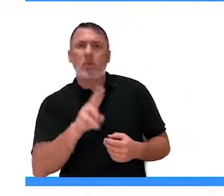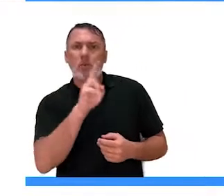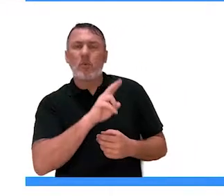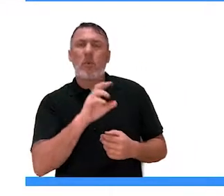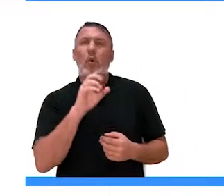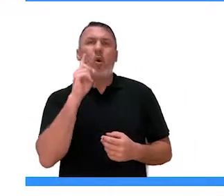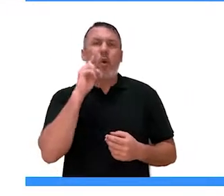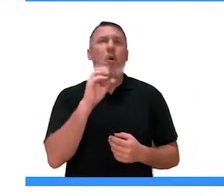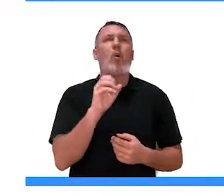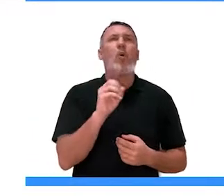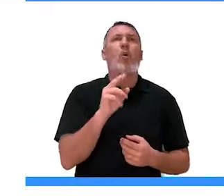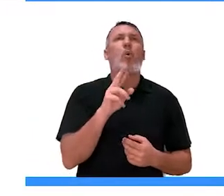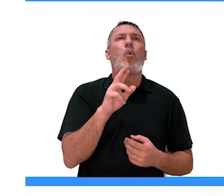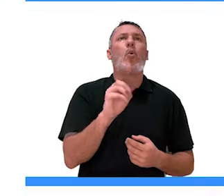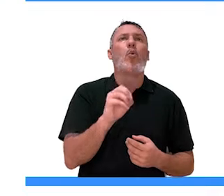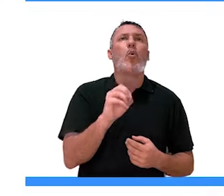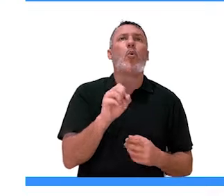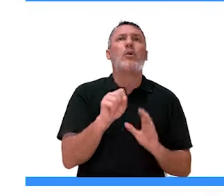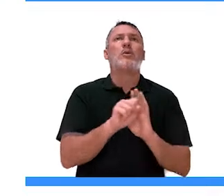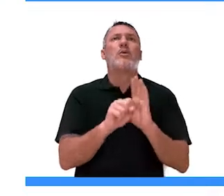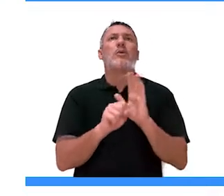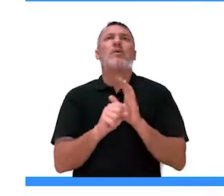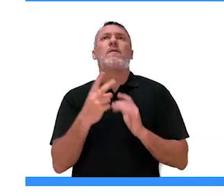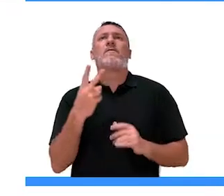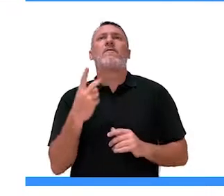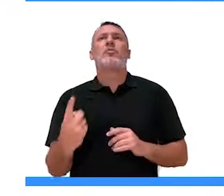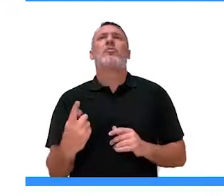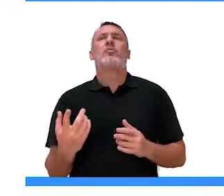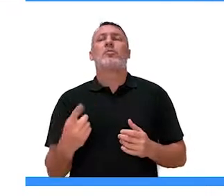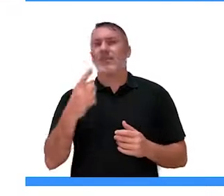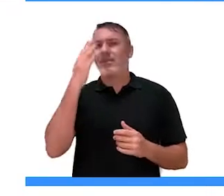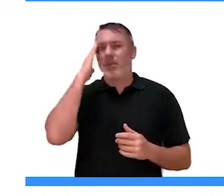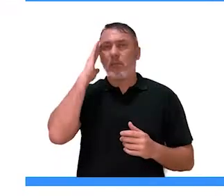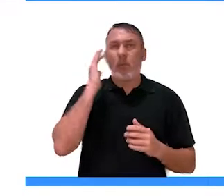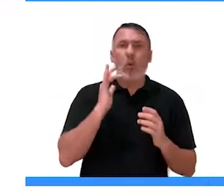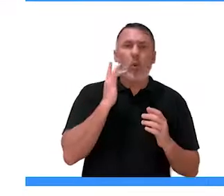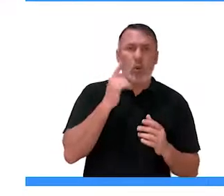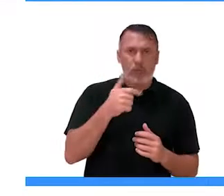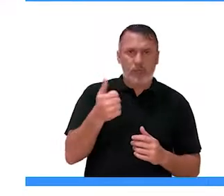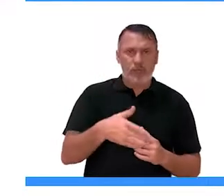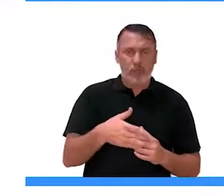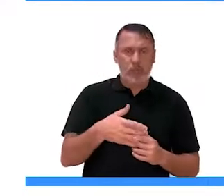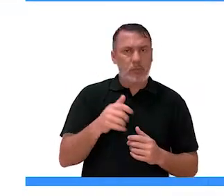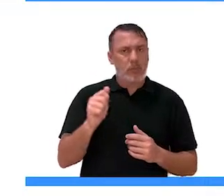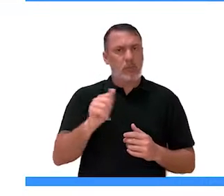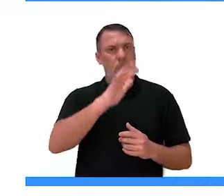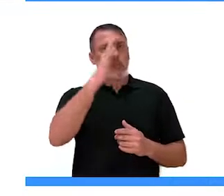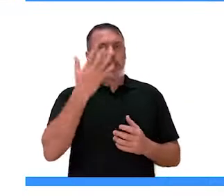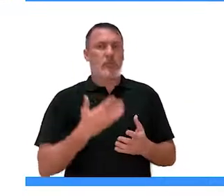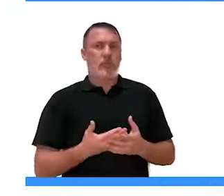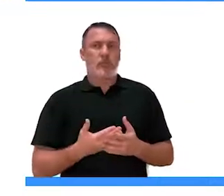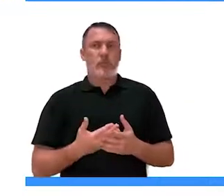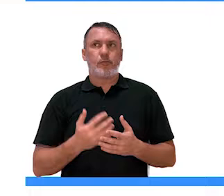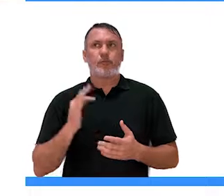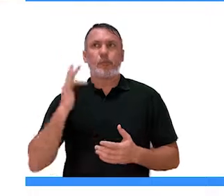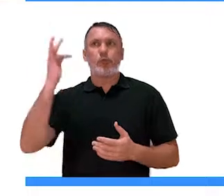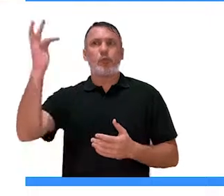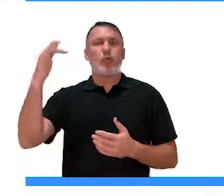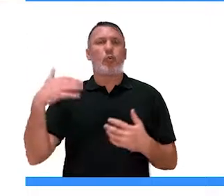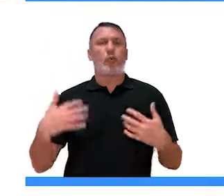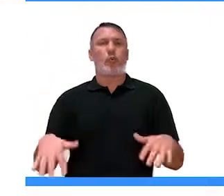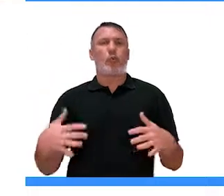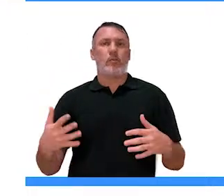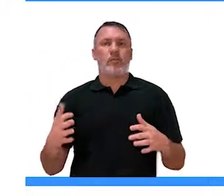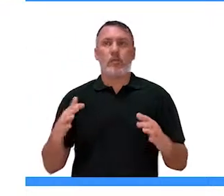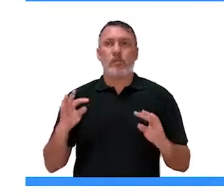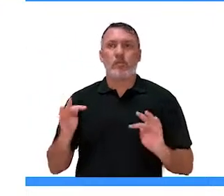usa esses termos ouro do século XXI, o que é ouro? É uma coisa extremamente valiosa. Elementos do futuro. Se hoje a gente usa a